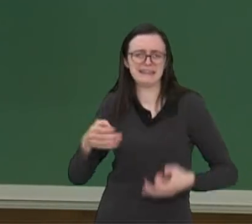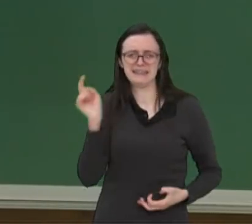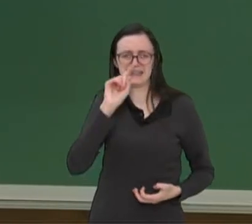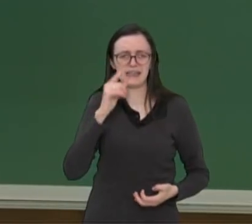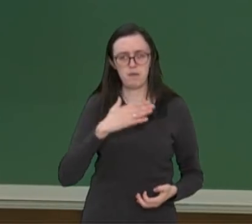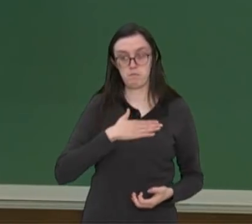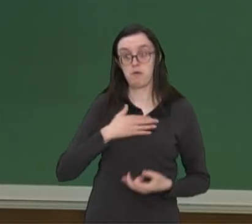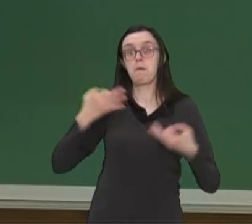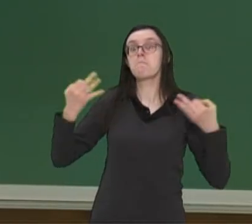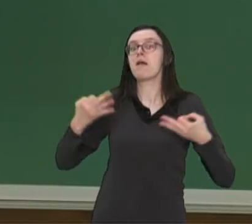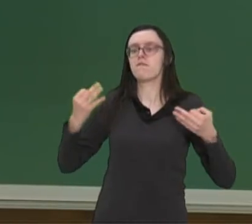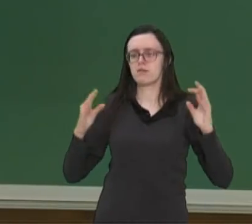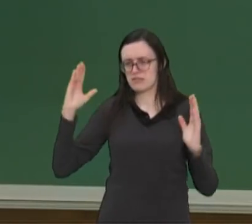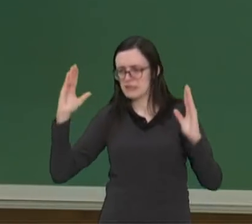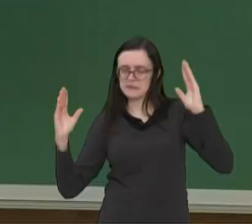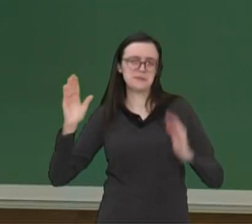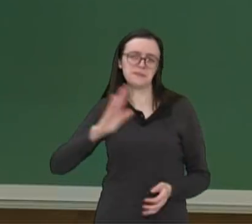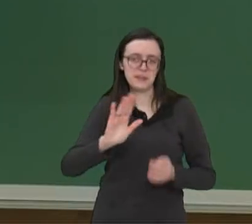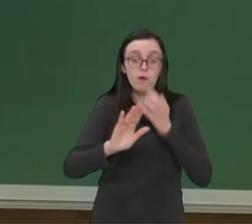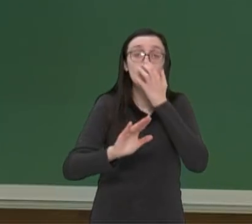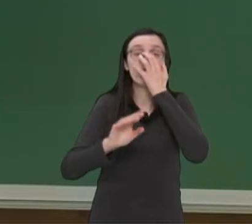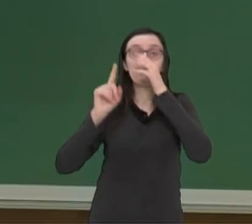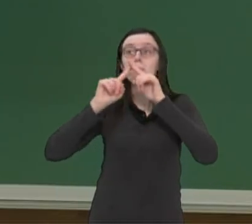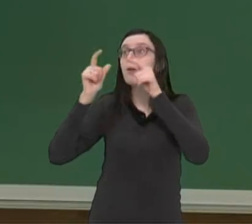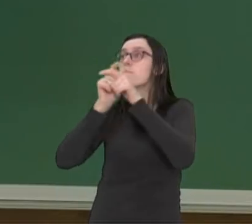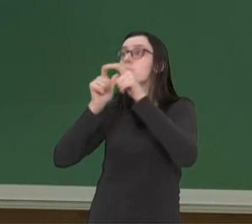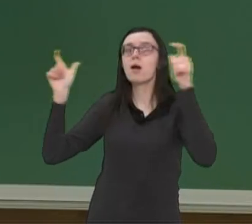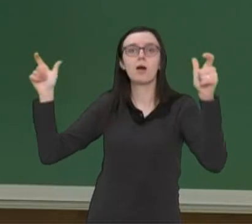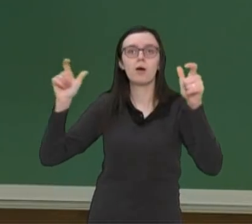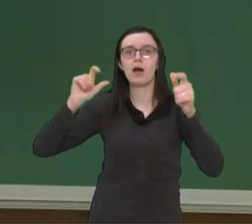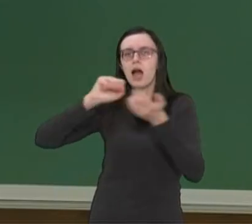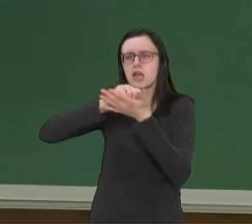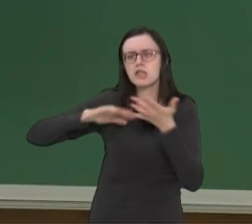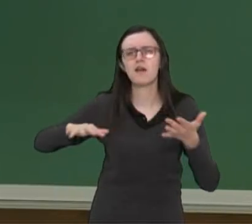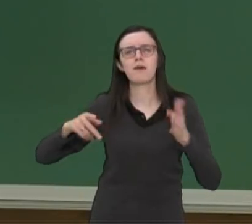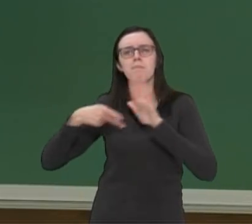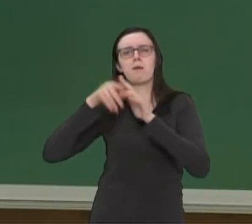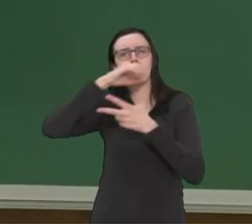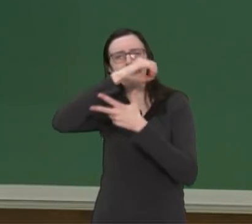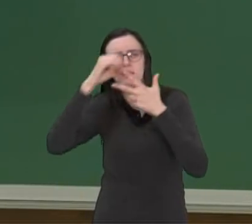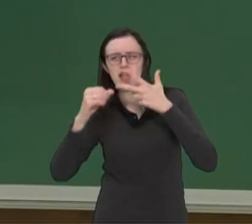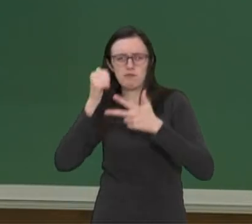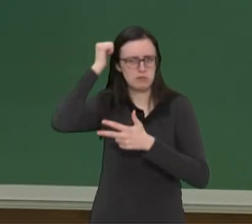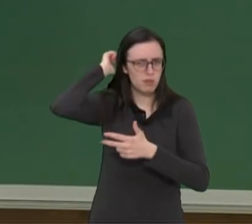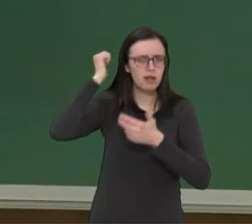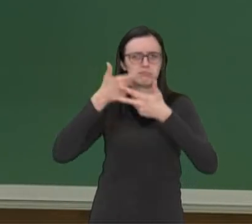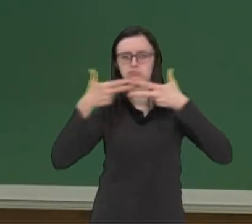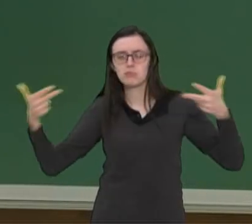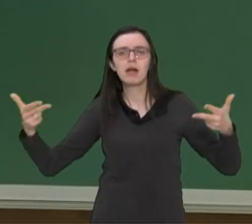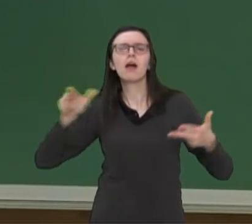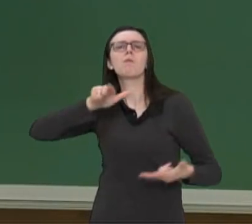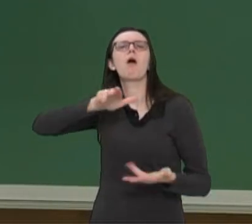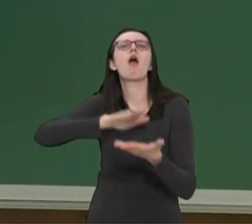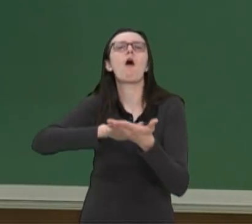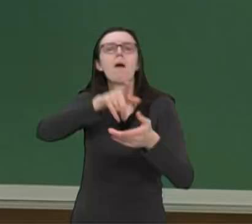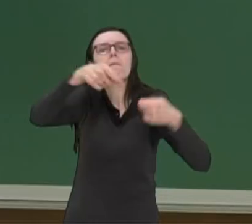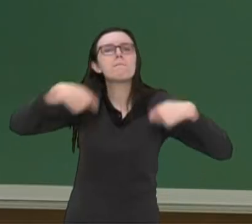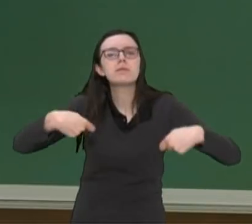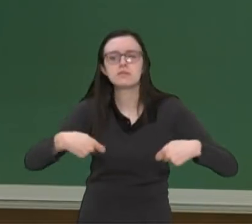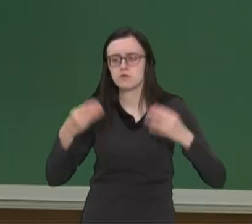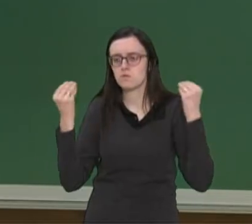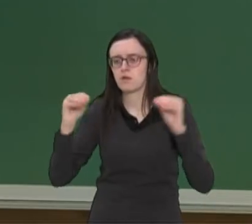até o meu não está muito proporcional, tá? Mas a maioria dos exercícios, tanto de Enem quanto de vestibular, não vai cobrar que você coloque a